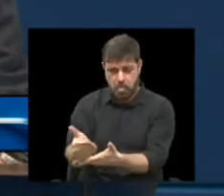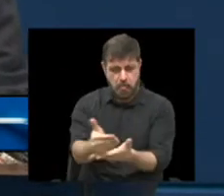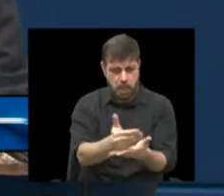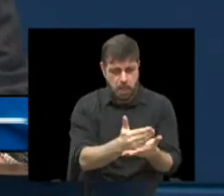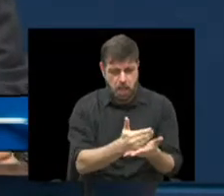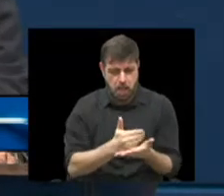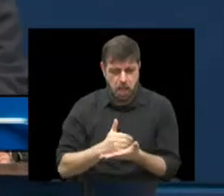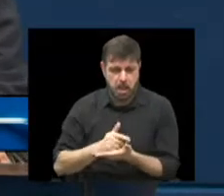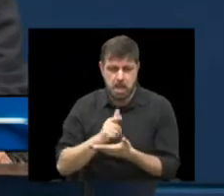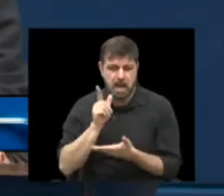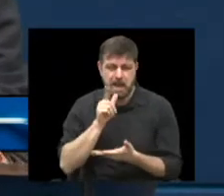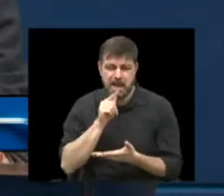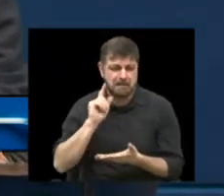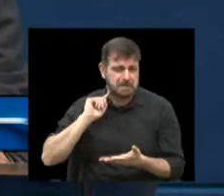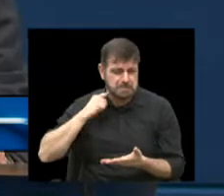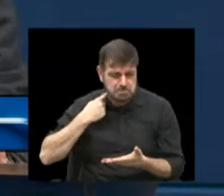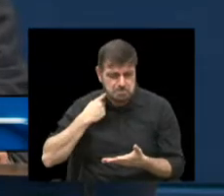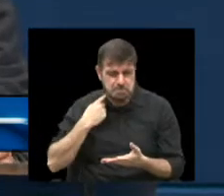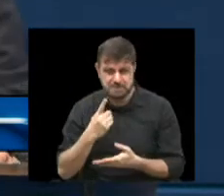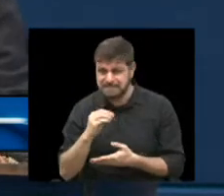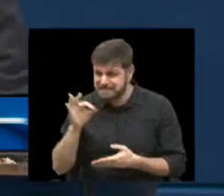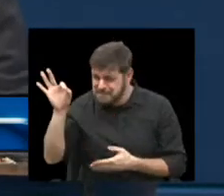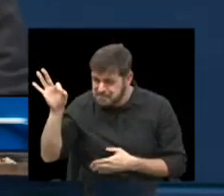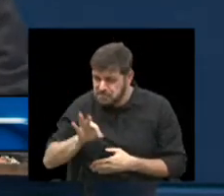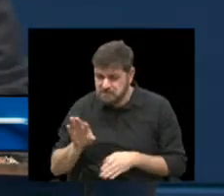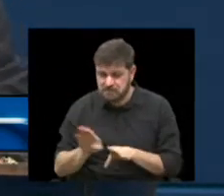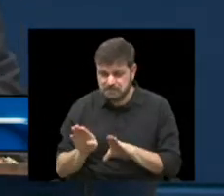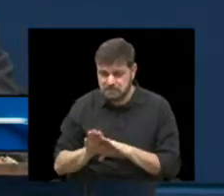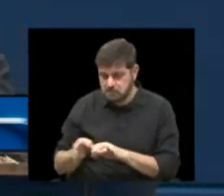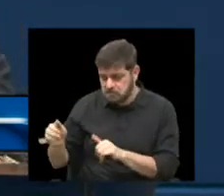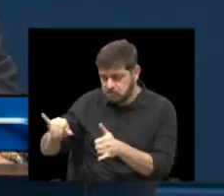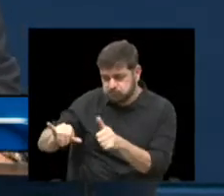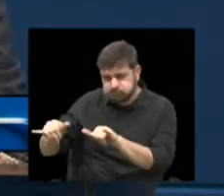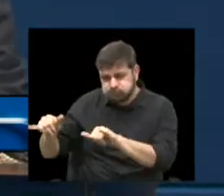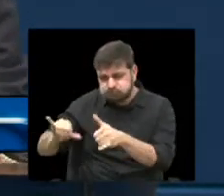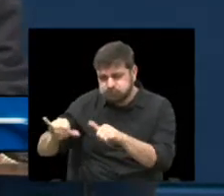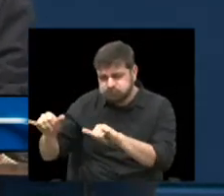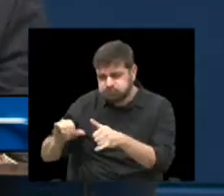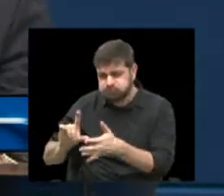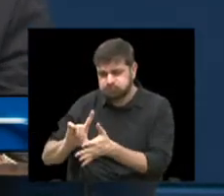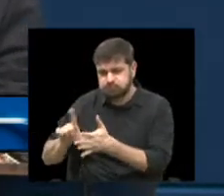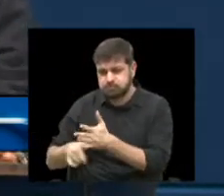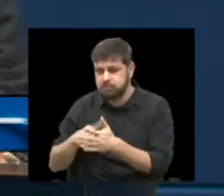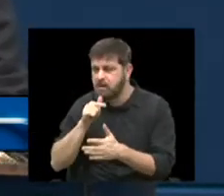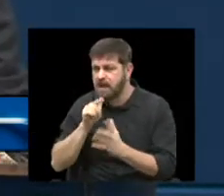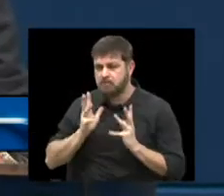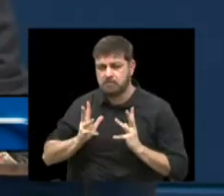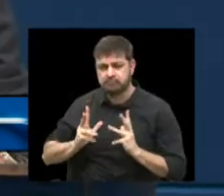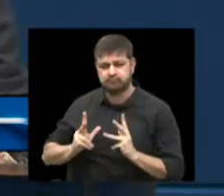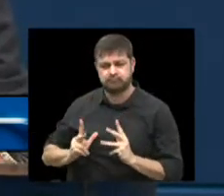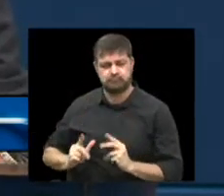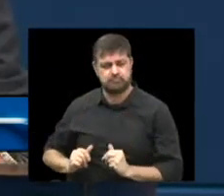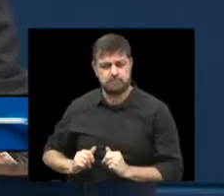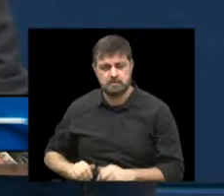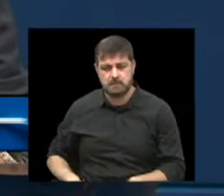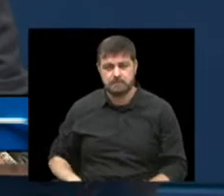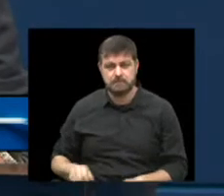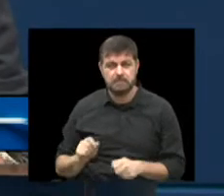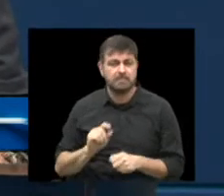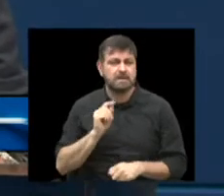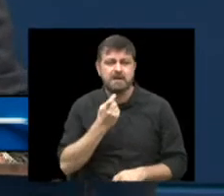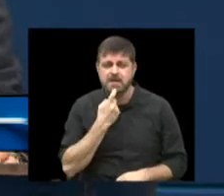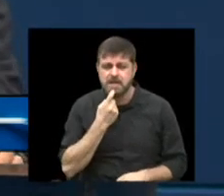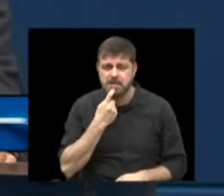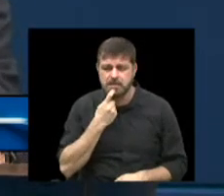esgoto e outros 100% de tratamento de efluente. Isso faria ou faz com que Campinas,